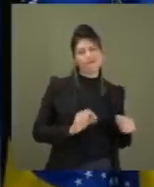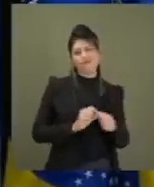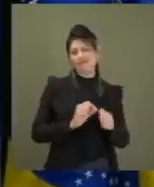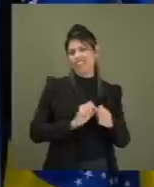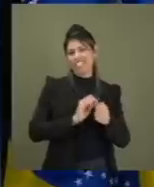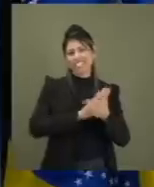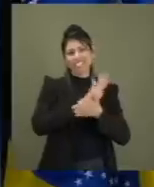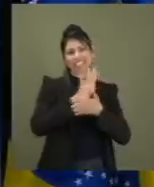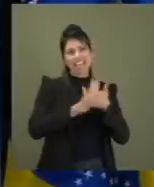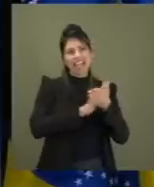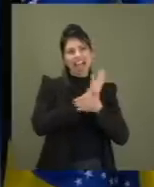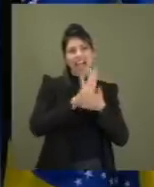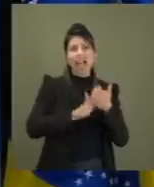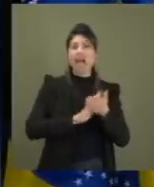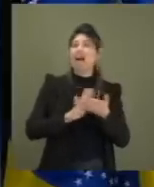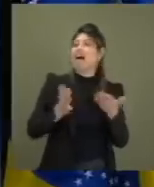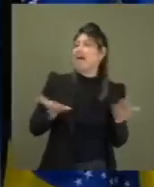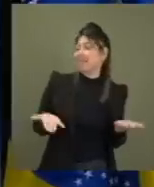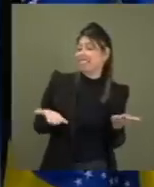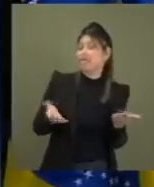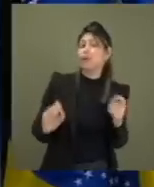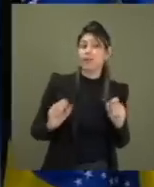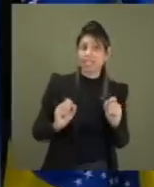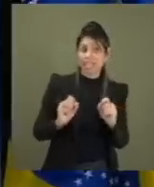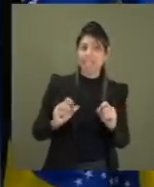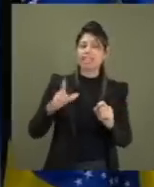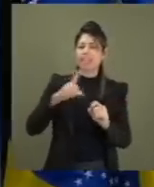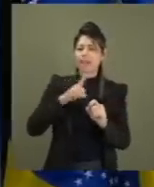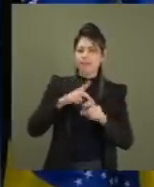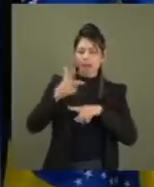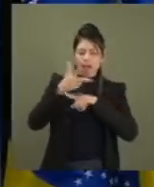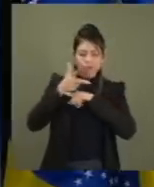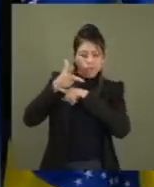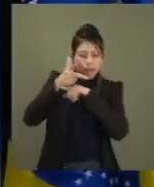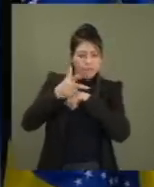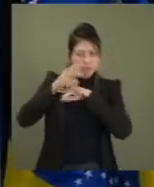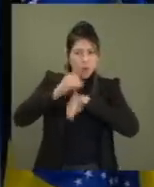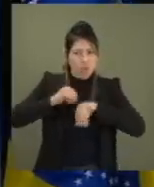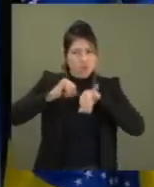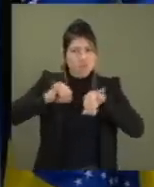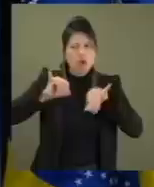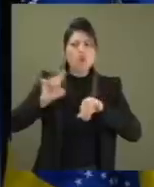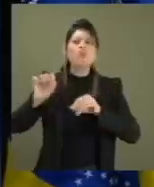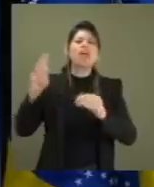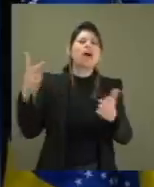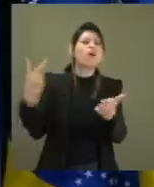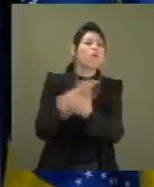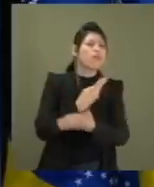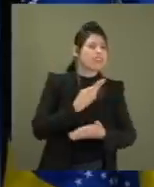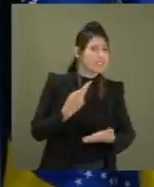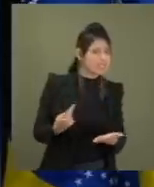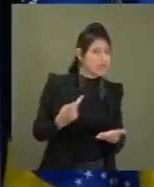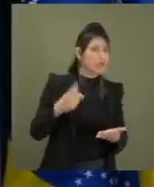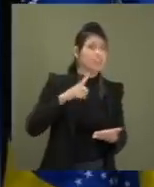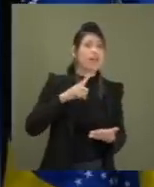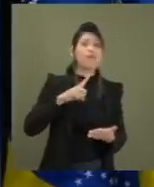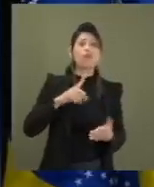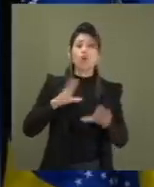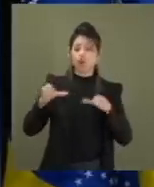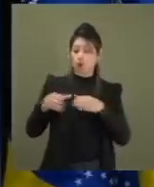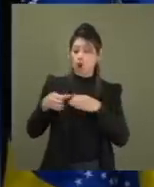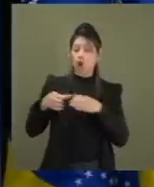as informações vazadas também por grandes veículos de comunicação o que que aconteceu a guarda presidencial foi